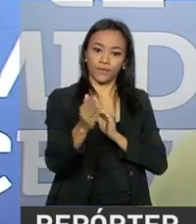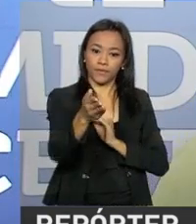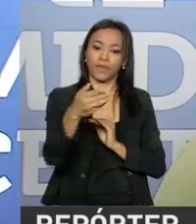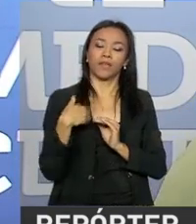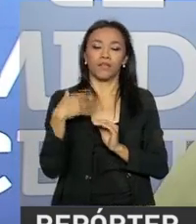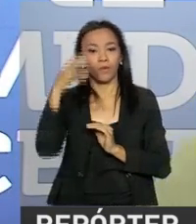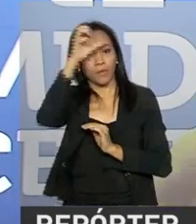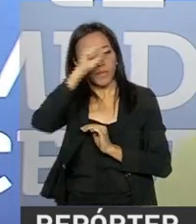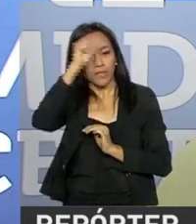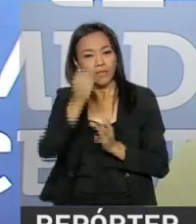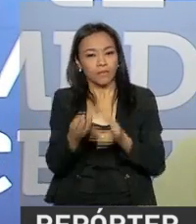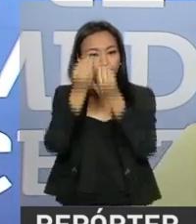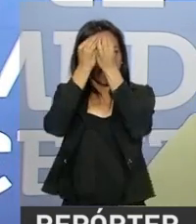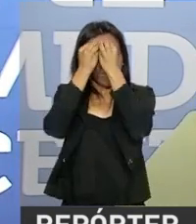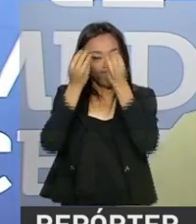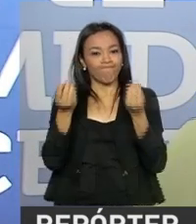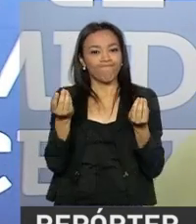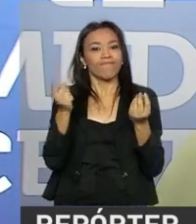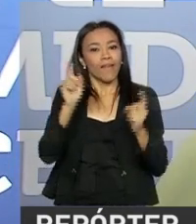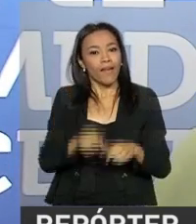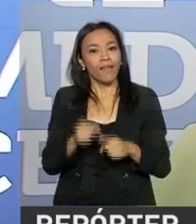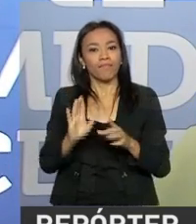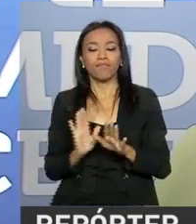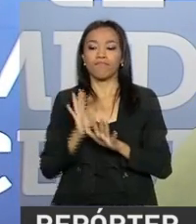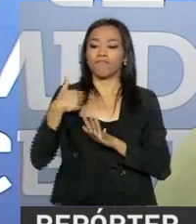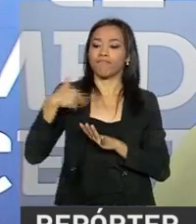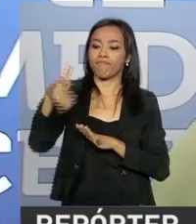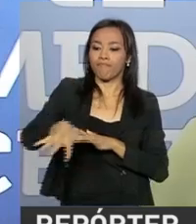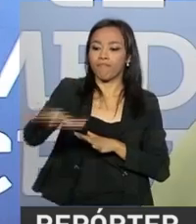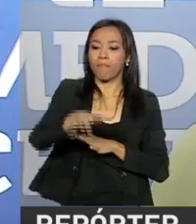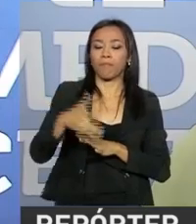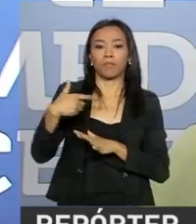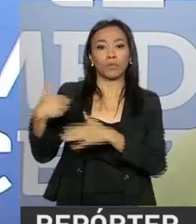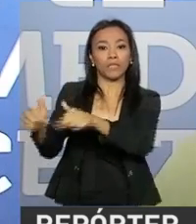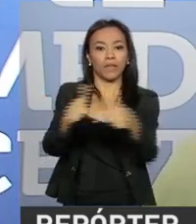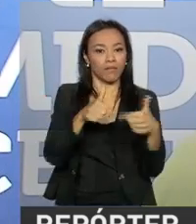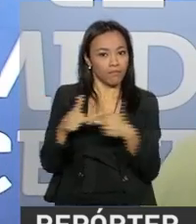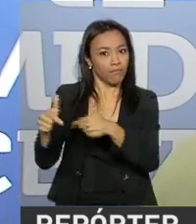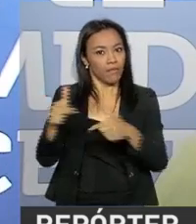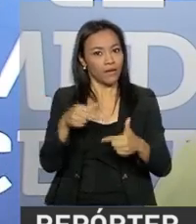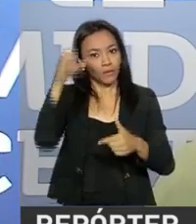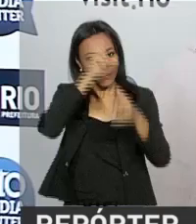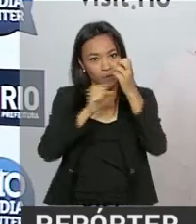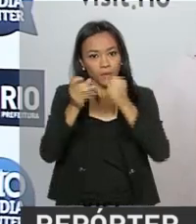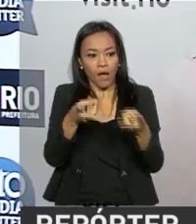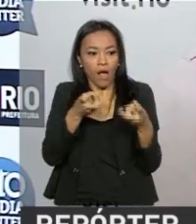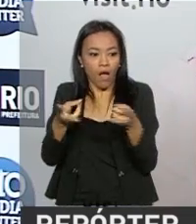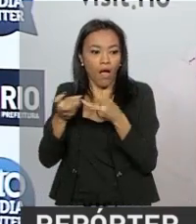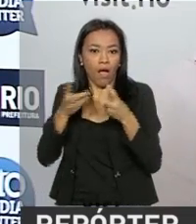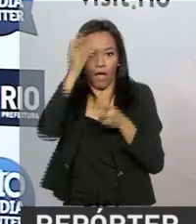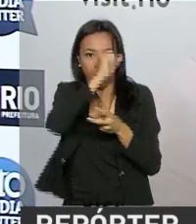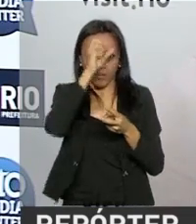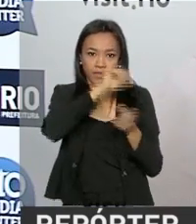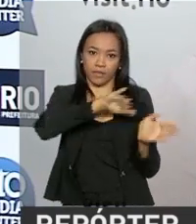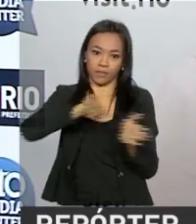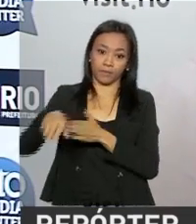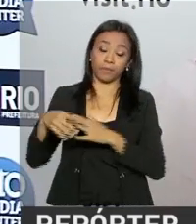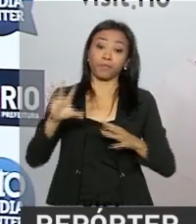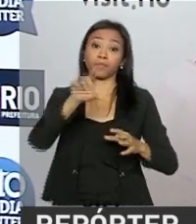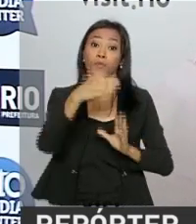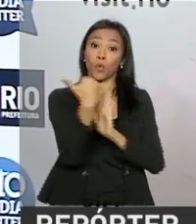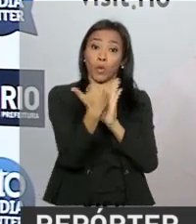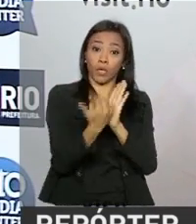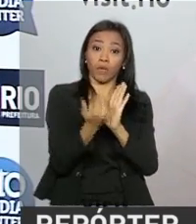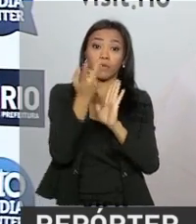nas Olimpíadas, eu posso estar trazendo para o mercado de trabalho todo esse mundo que eu estou adquirindo de conhecimento. O programa Jovem Aprendiz